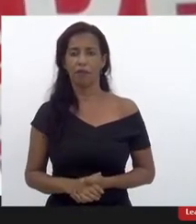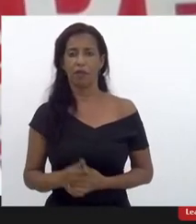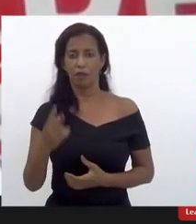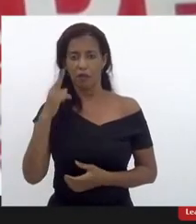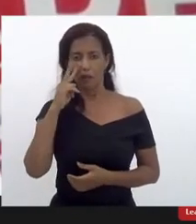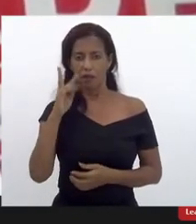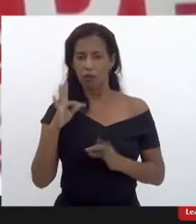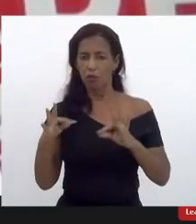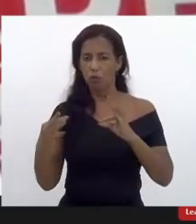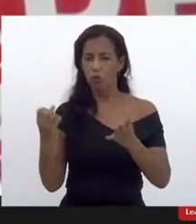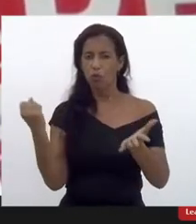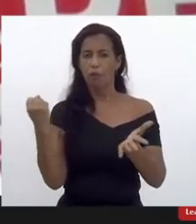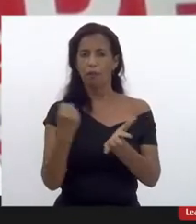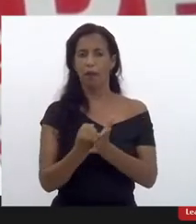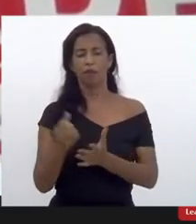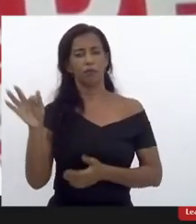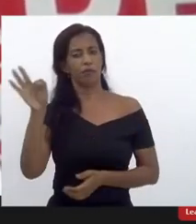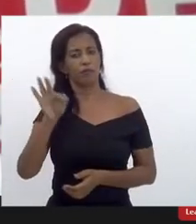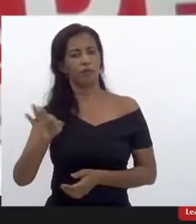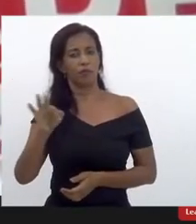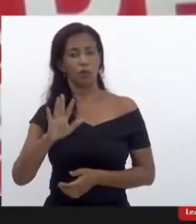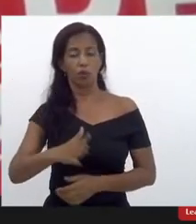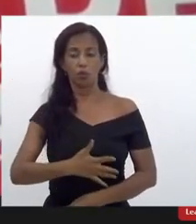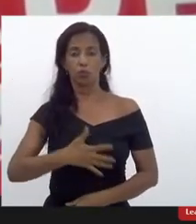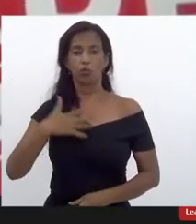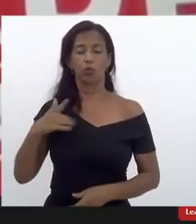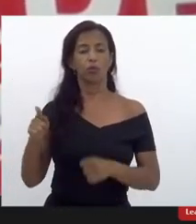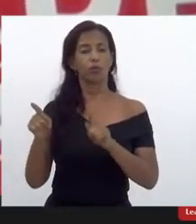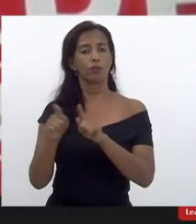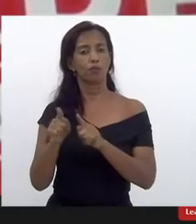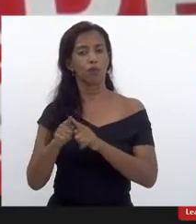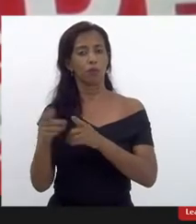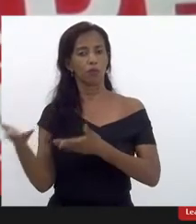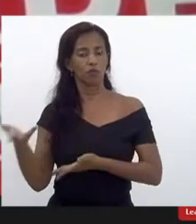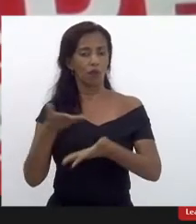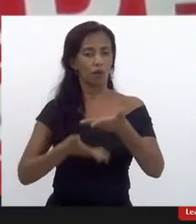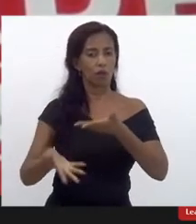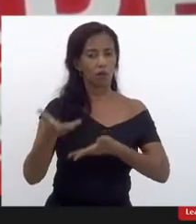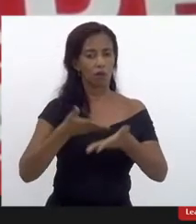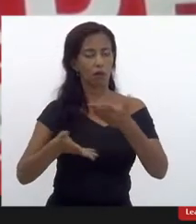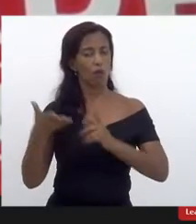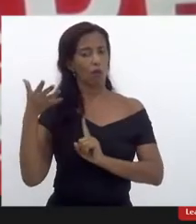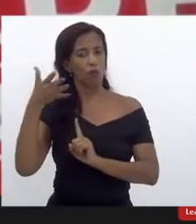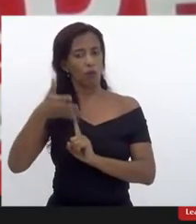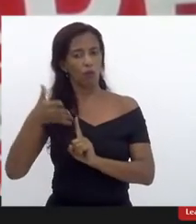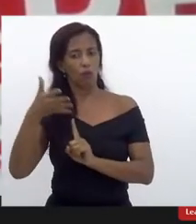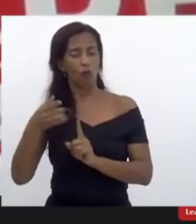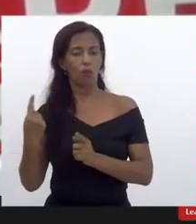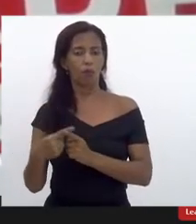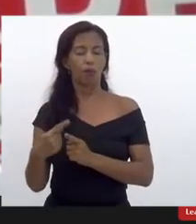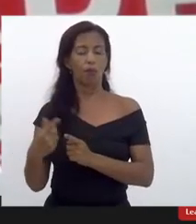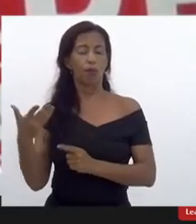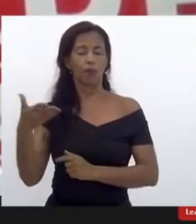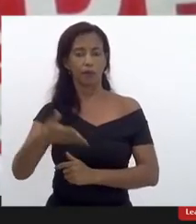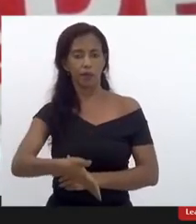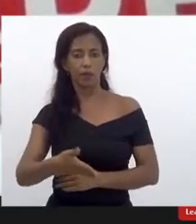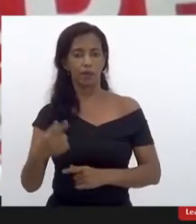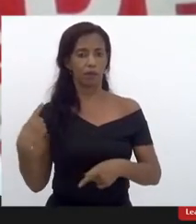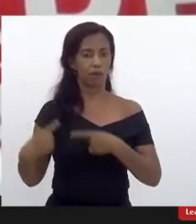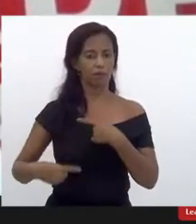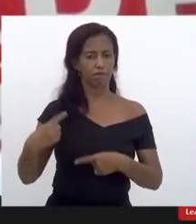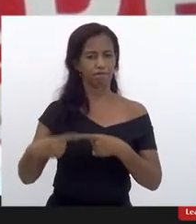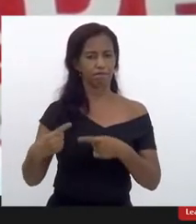rever o Pacto Federativo, e nos orgulhamos muito de estar integrando o fórum, porque ele vem